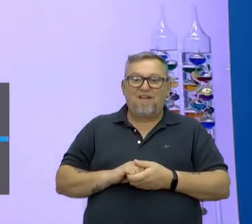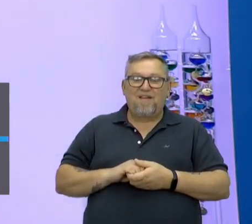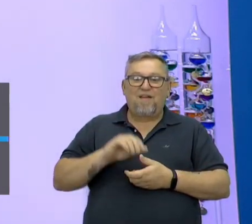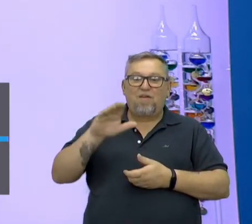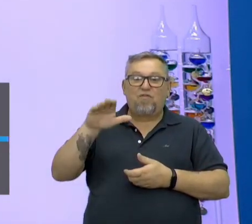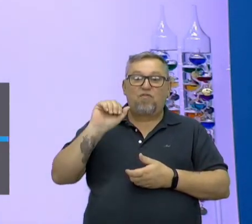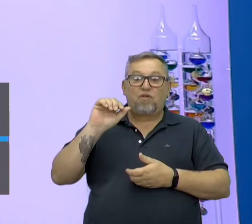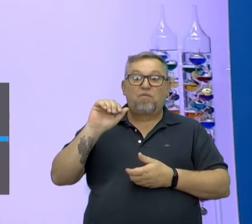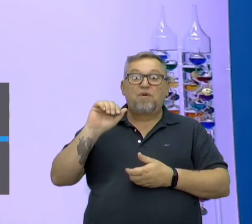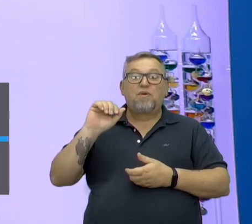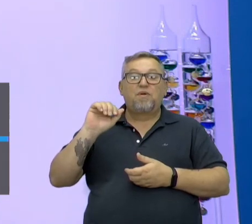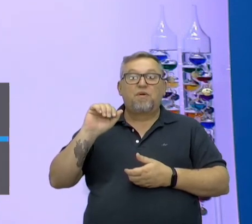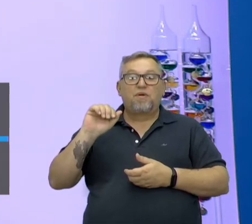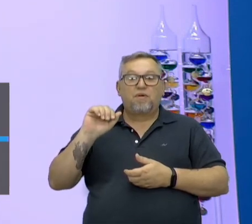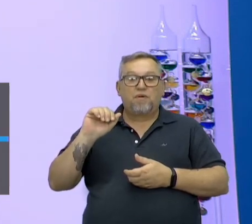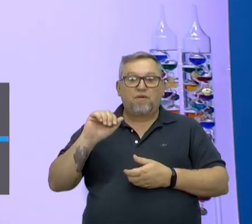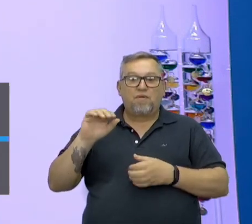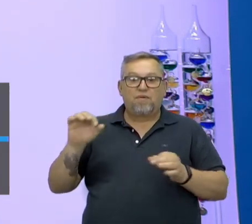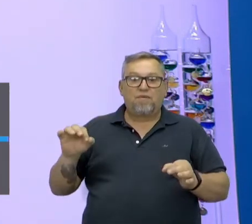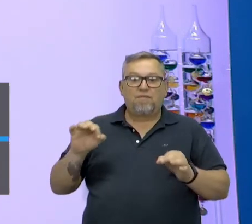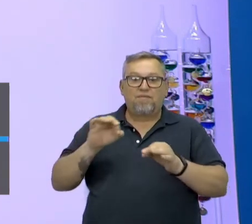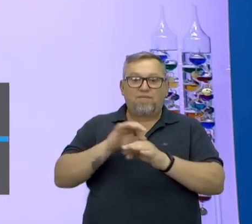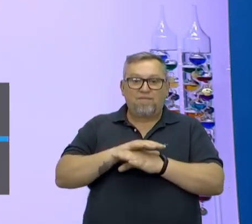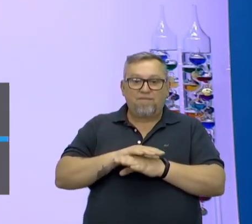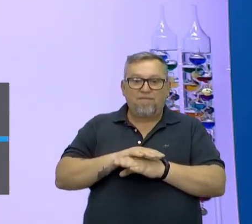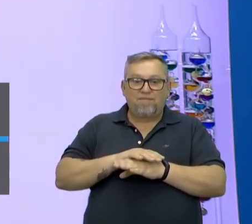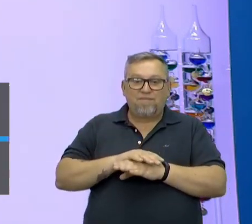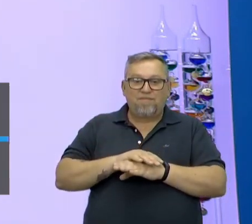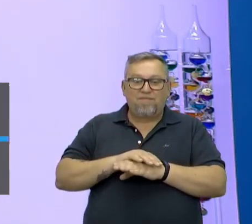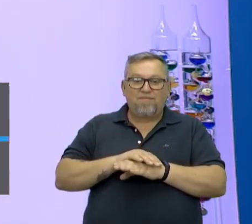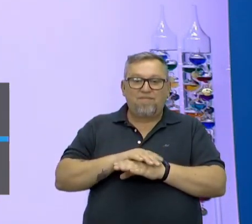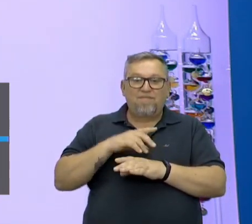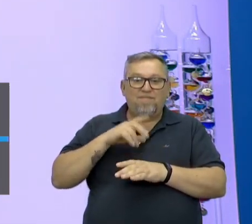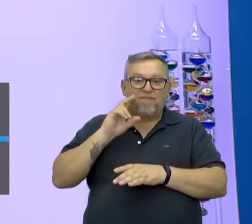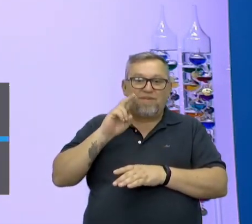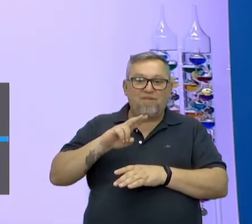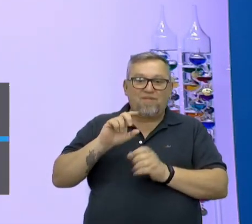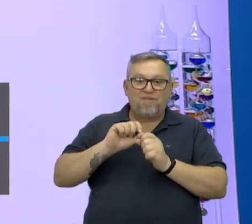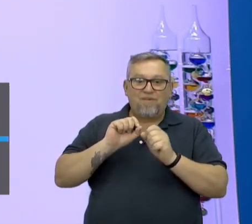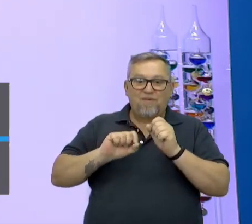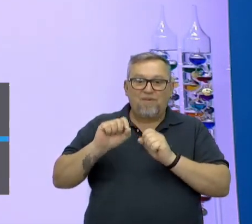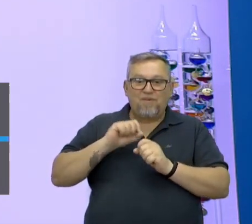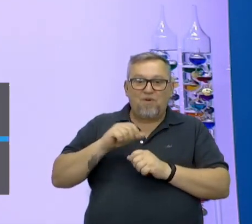Chama o nossa finalização, pra gente ficar só